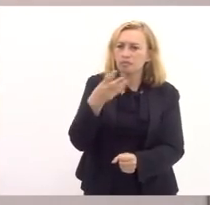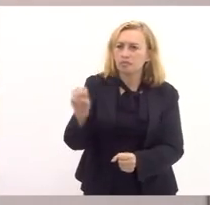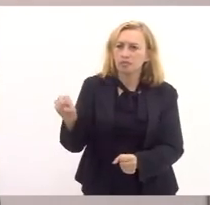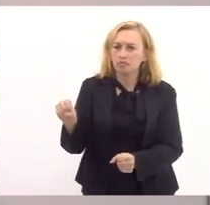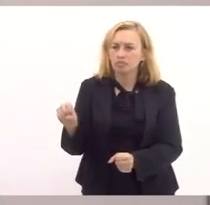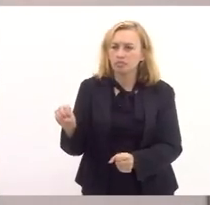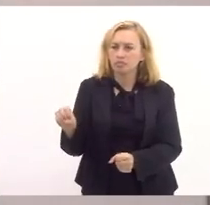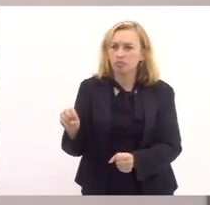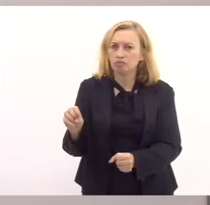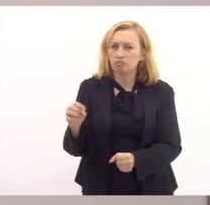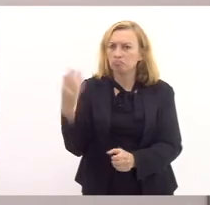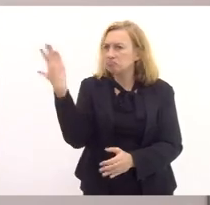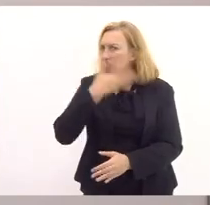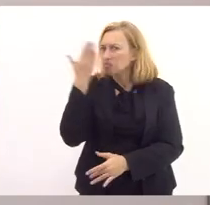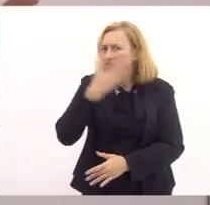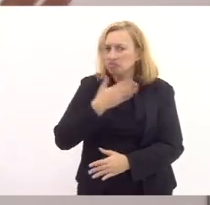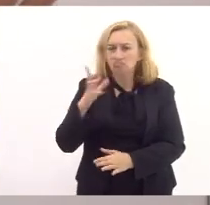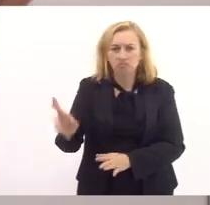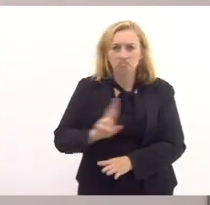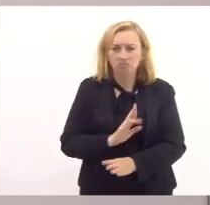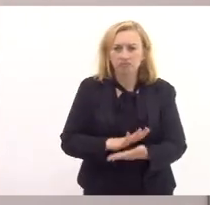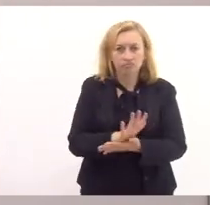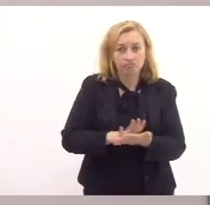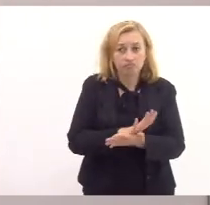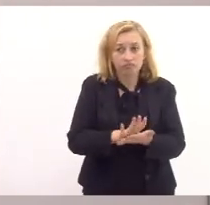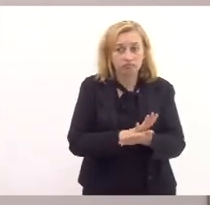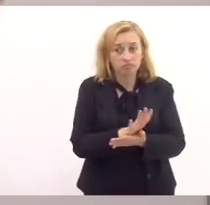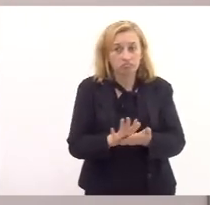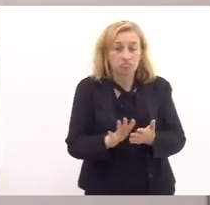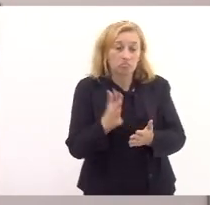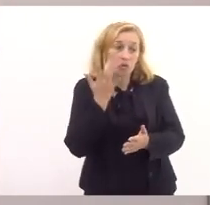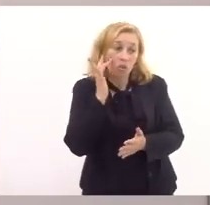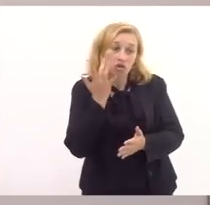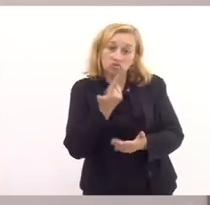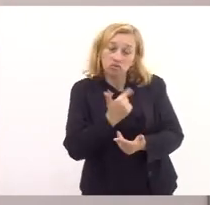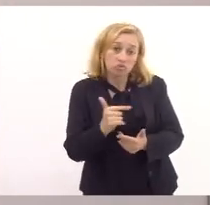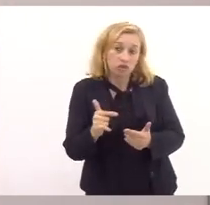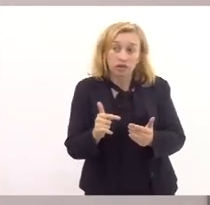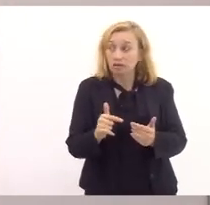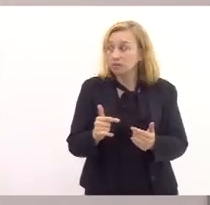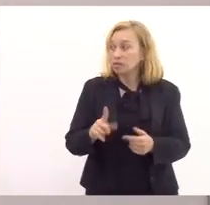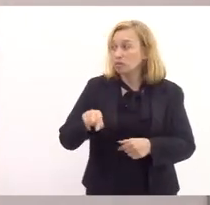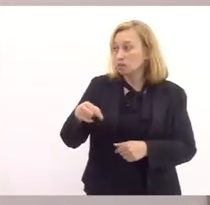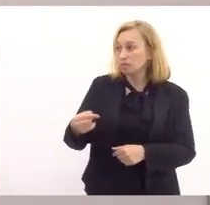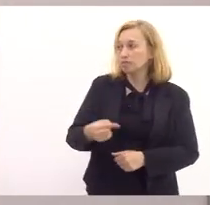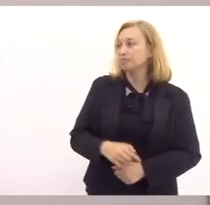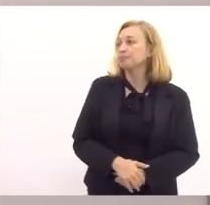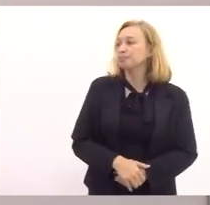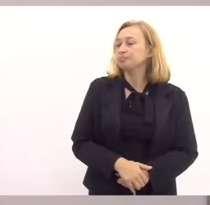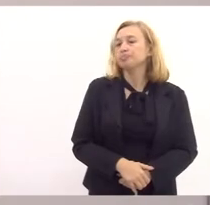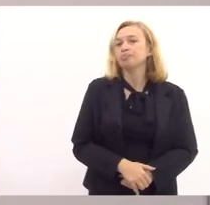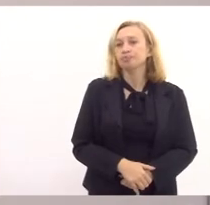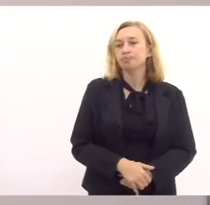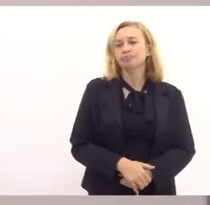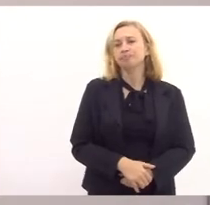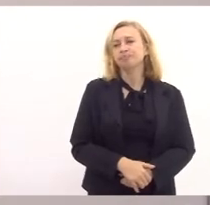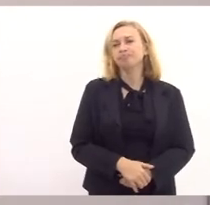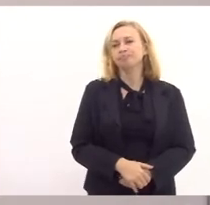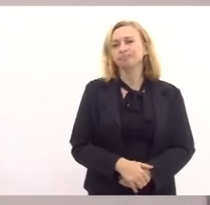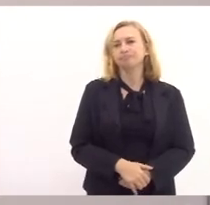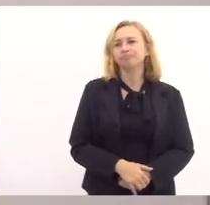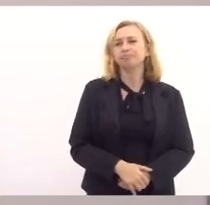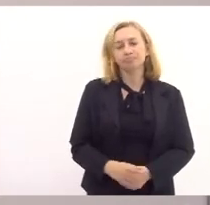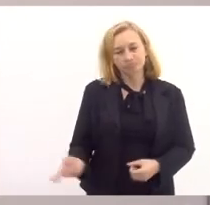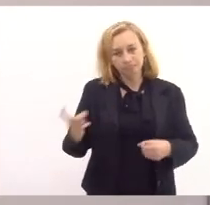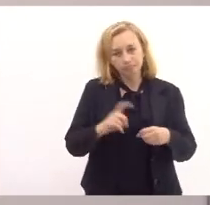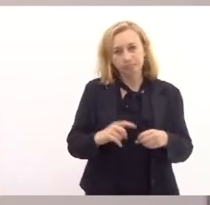Não veio que eu saiba. Não veio que eu saiba. Talvez porque não exista. Mas vamos lá. Nós solicitamos. Porque,